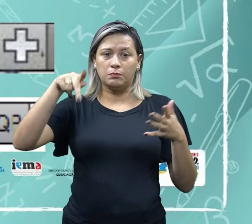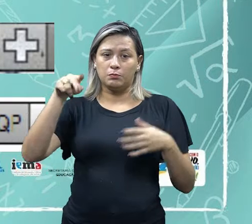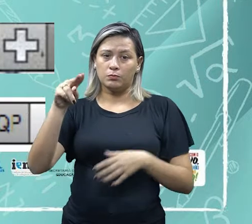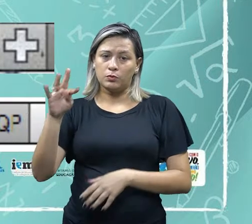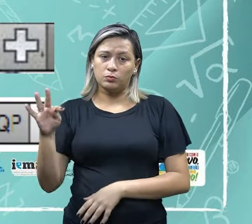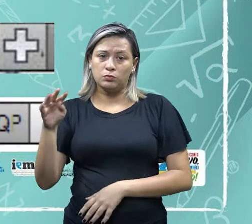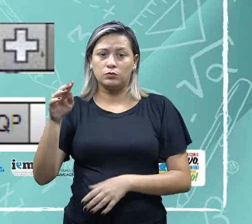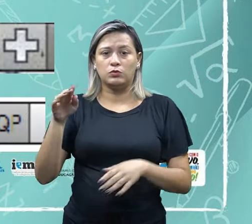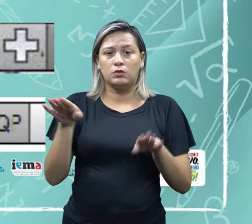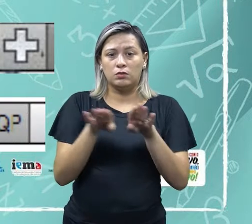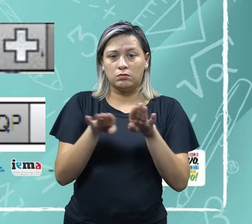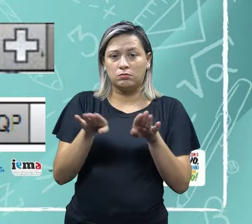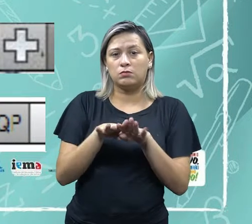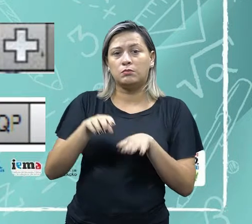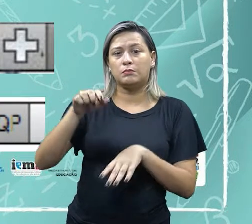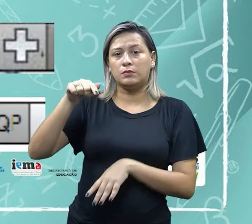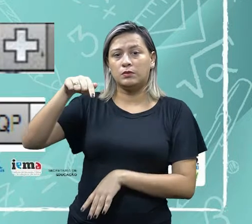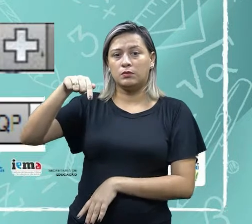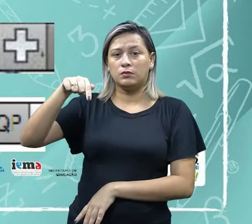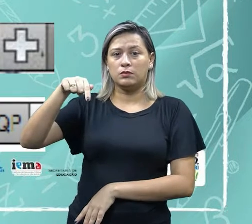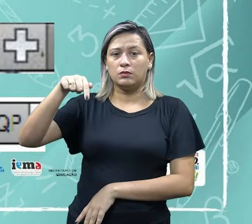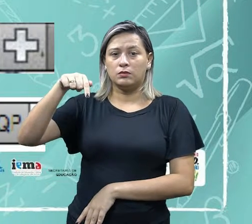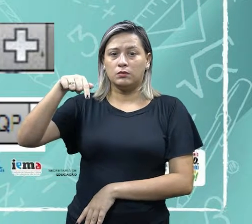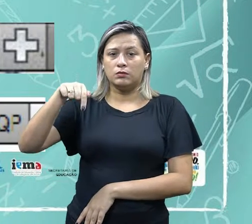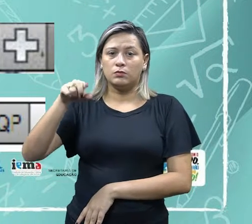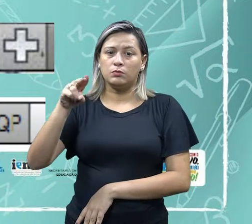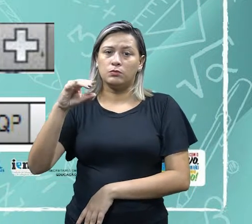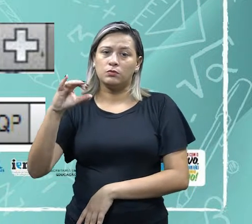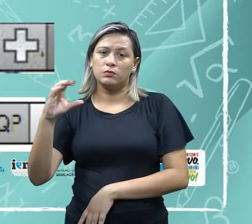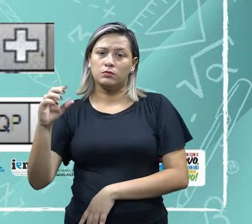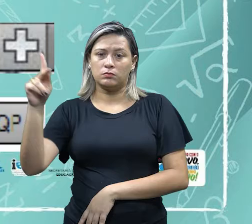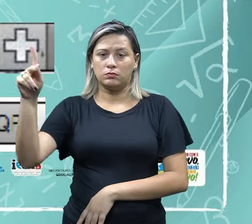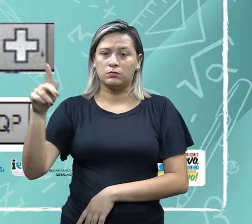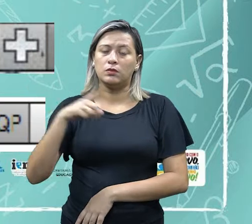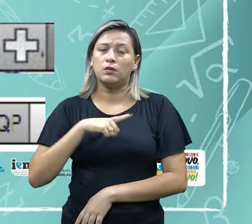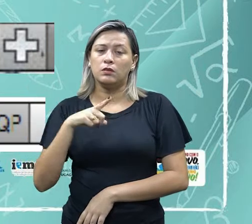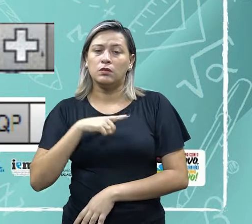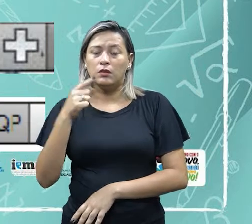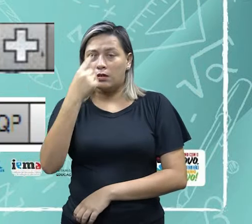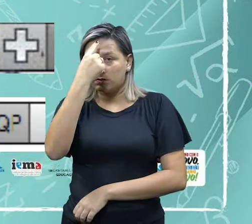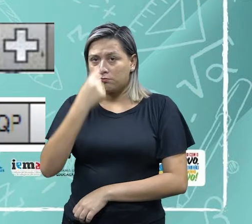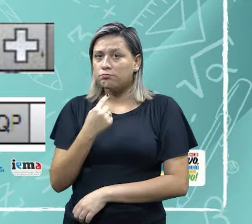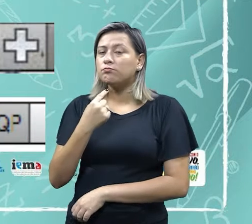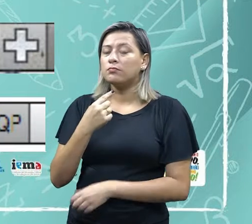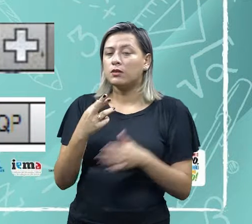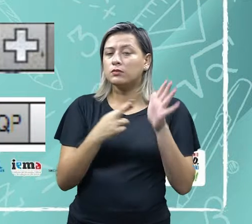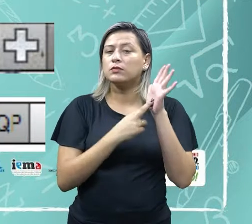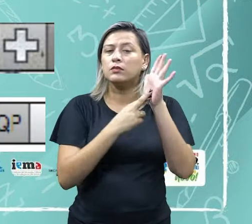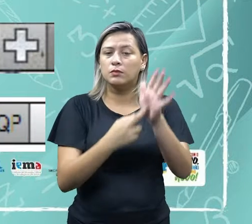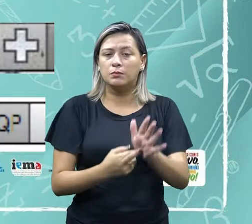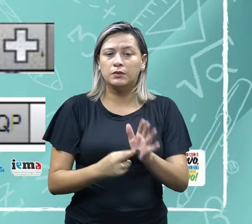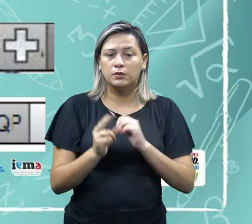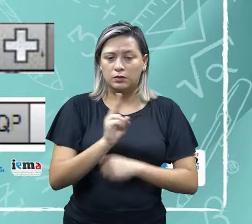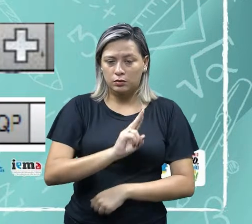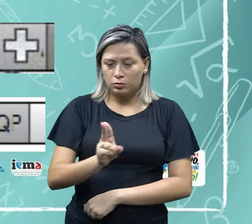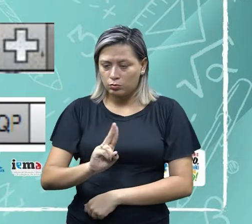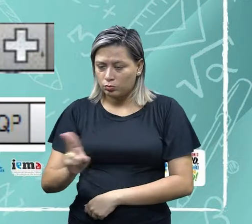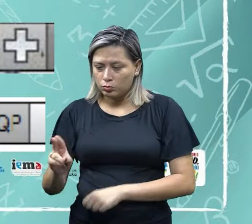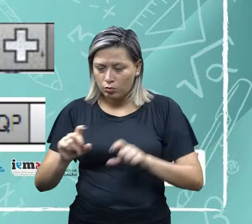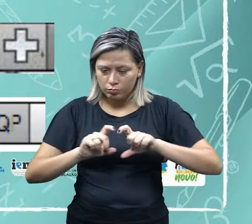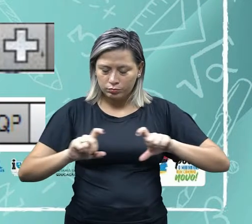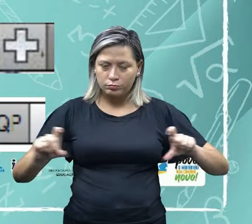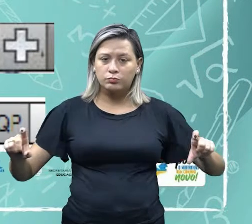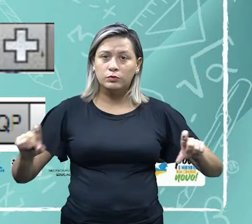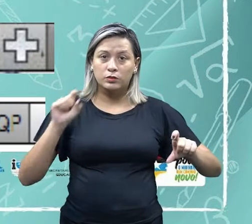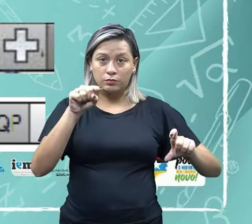imagem você pode ver os símbolos que representam estas informações e os nomes logo abaixo. Tá? É onde você